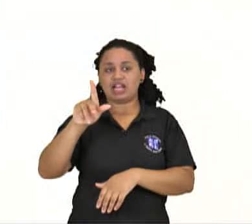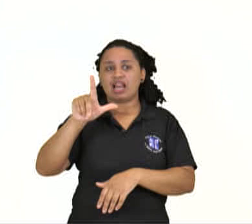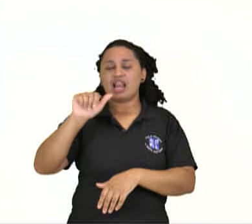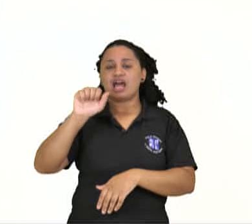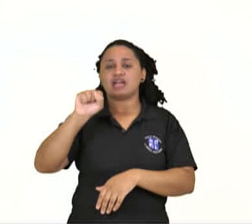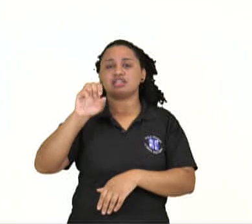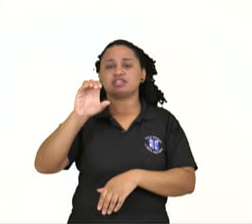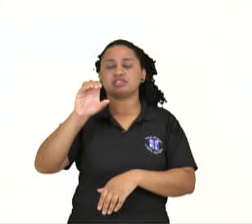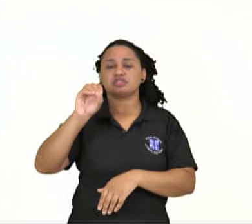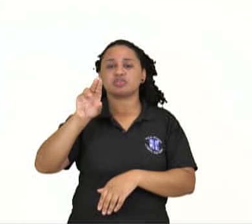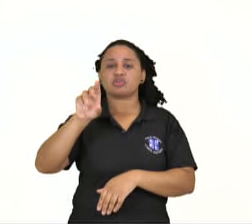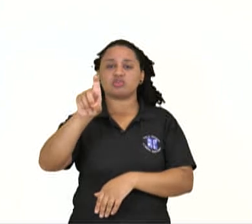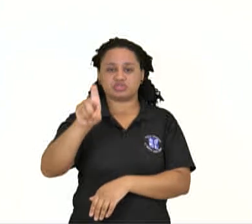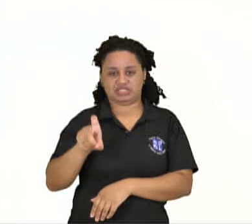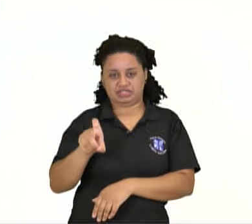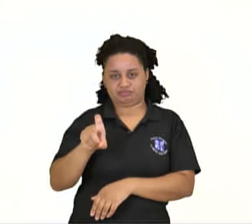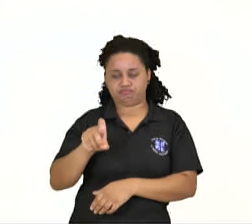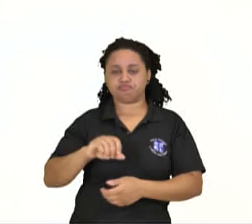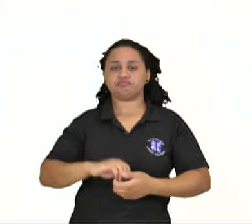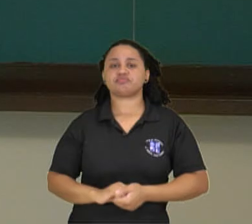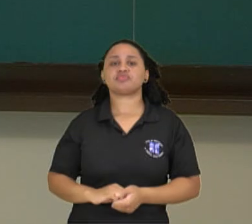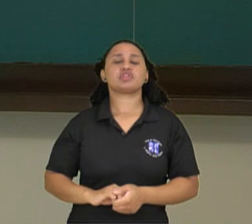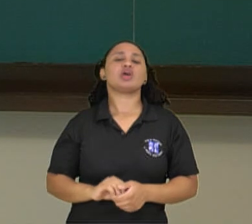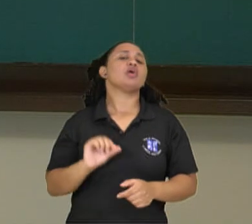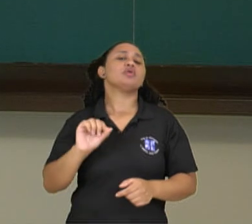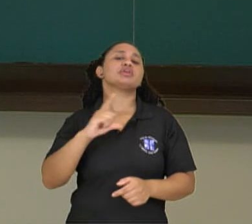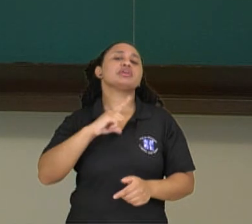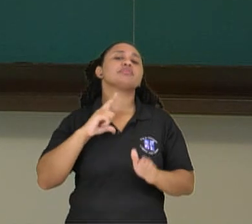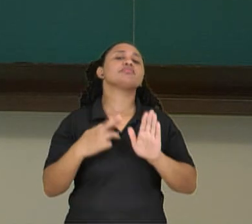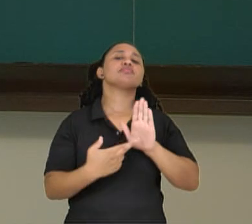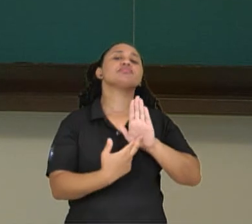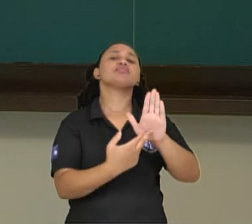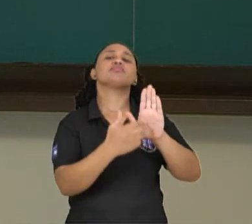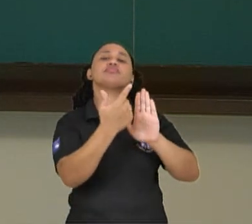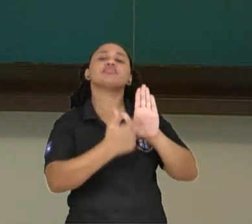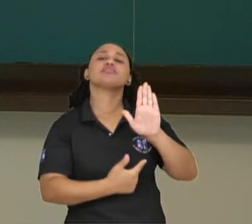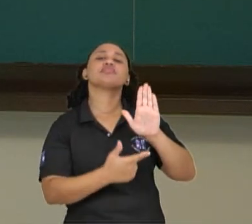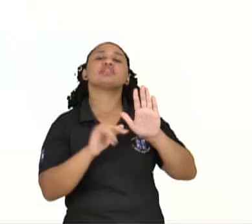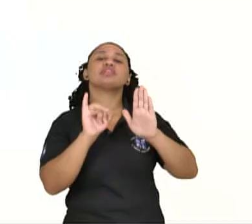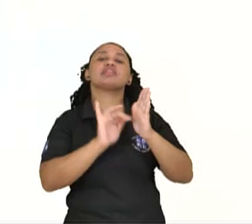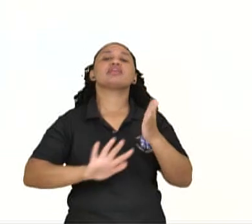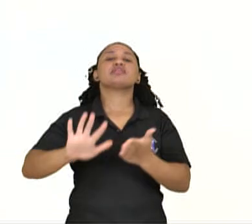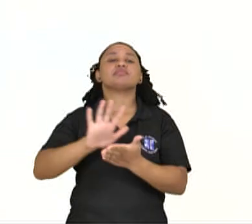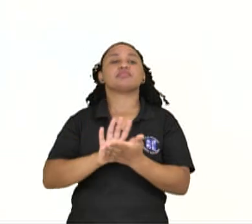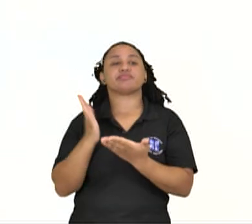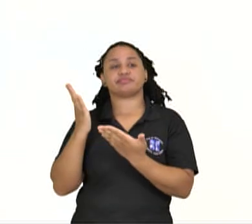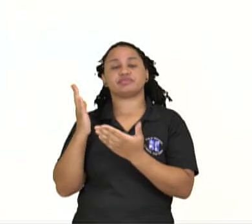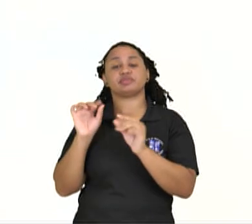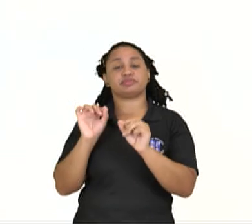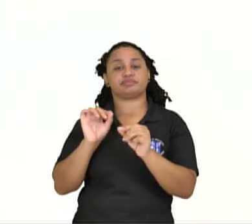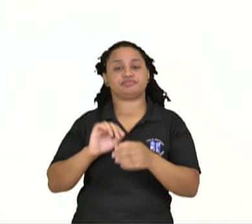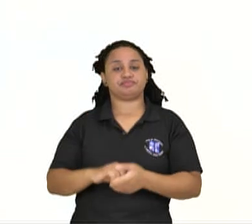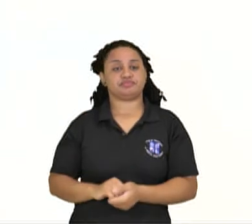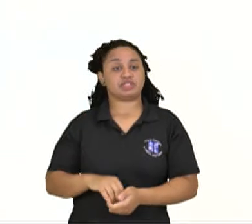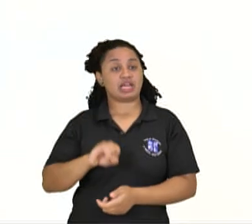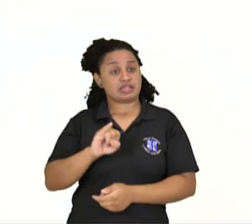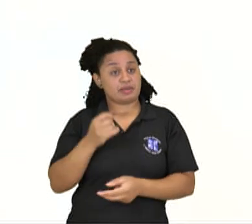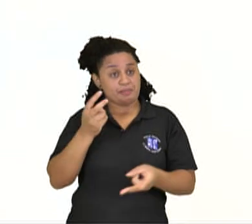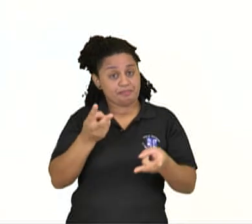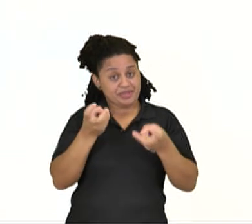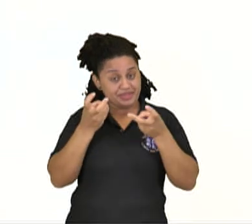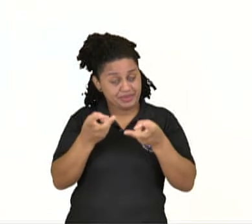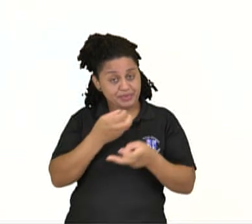O mais comum nas artes visuais é a tela. Mas vocês podem observar ali nas imagens